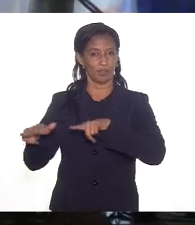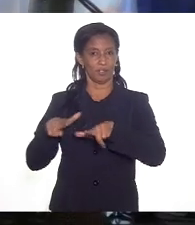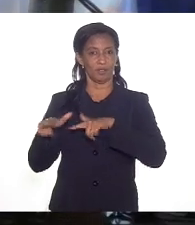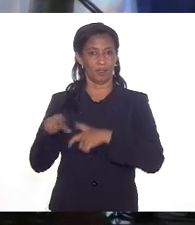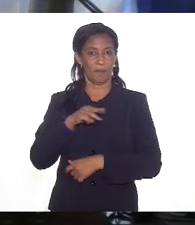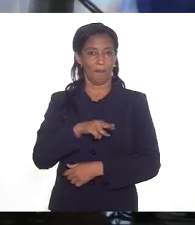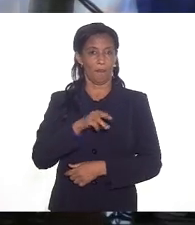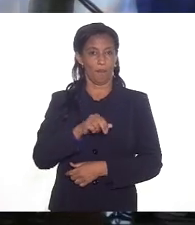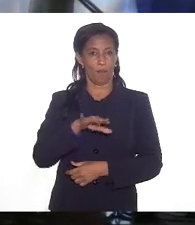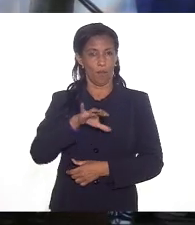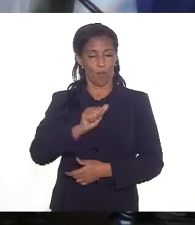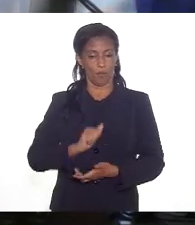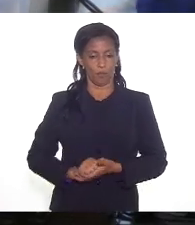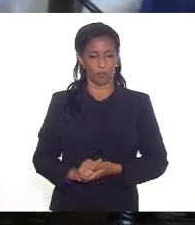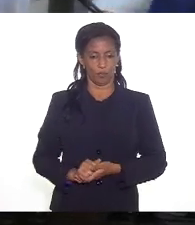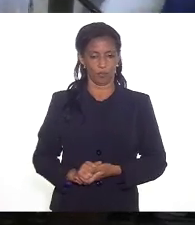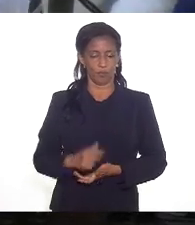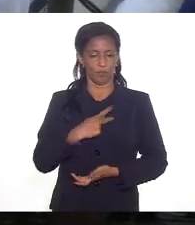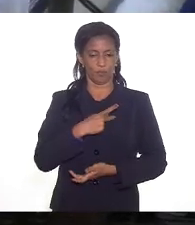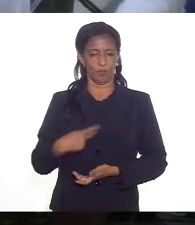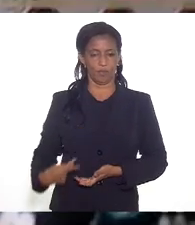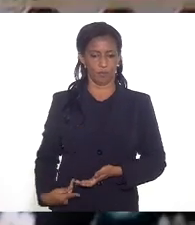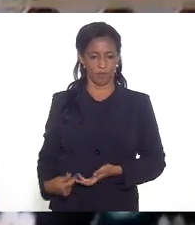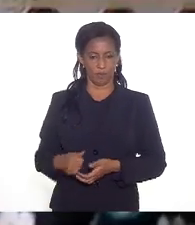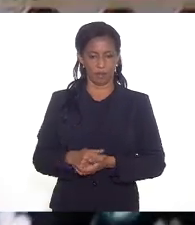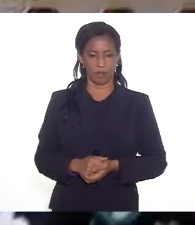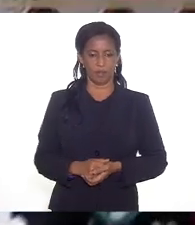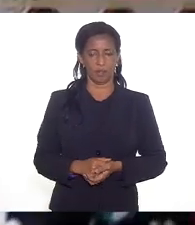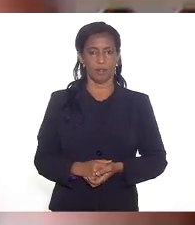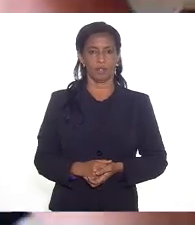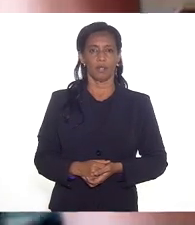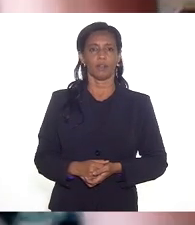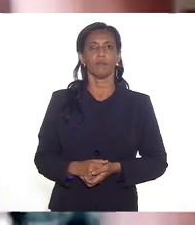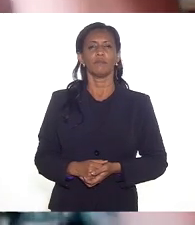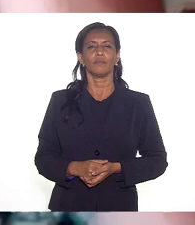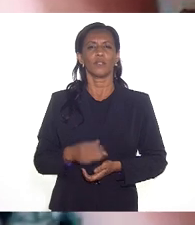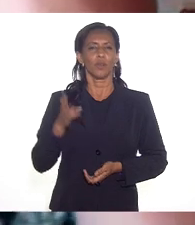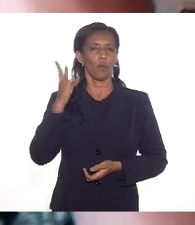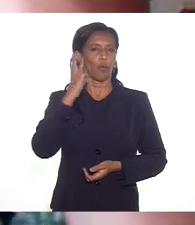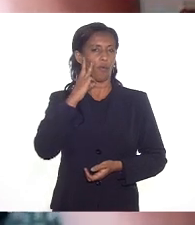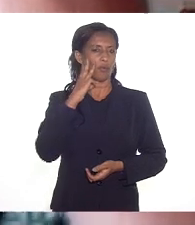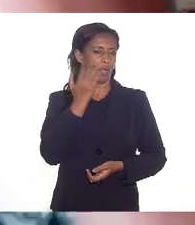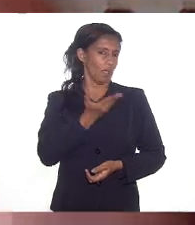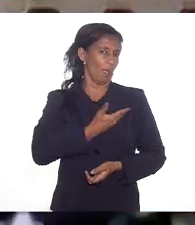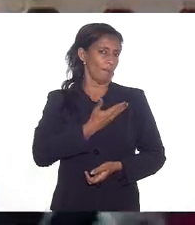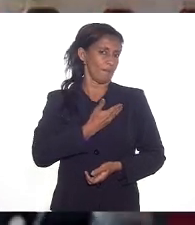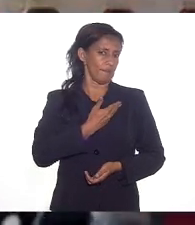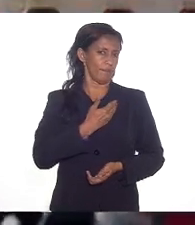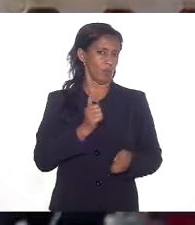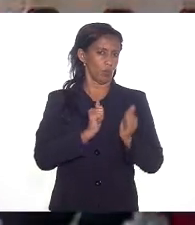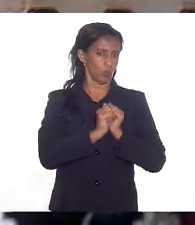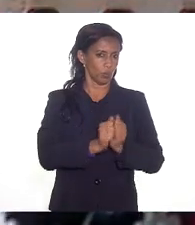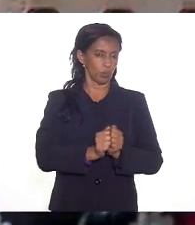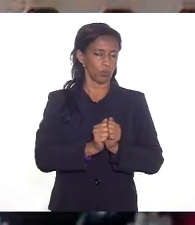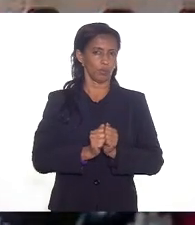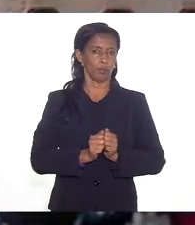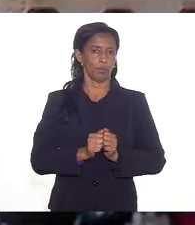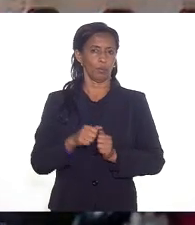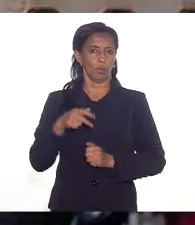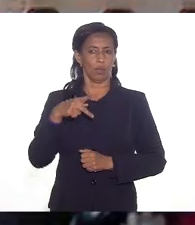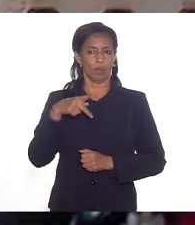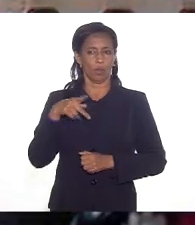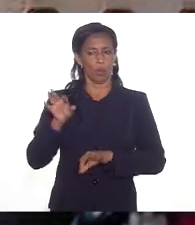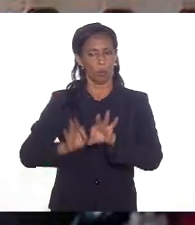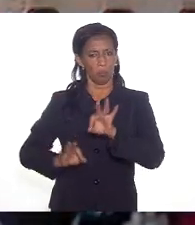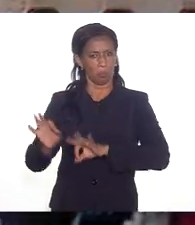Francisco o presidente parabenizando o Deputado waldeck Carneiro companheiro o projeto ele é